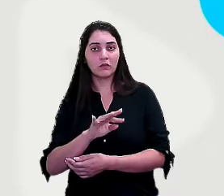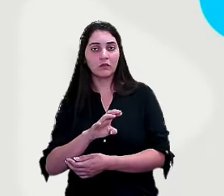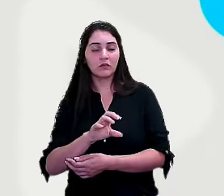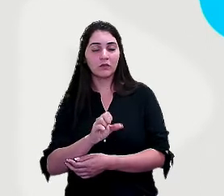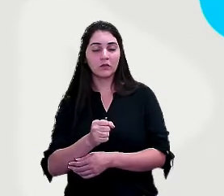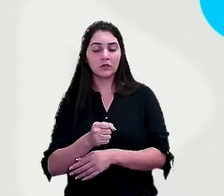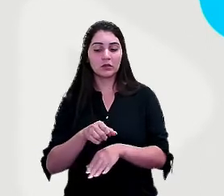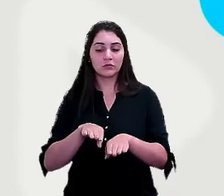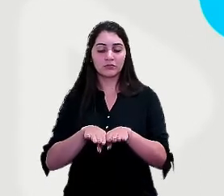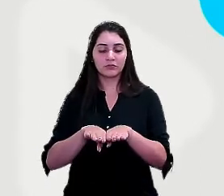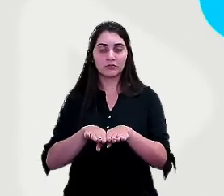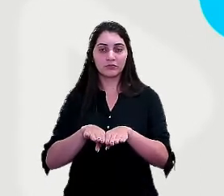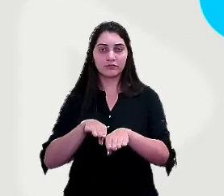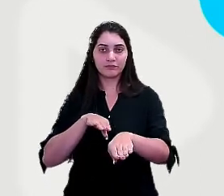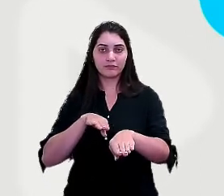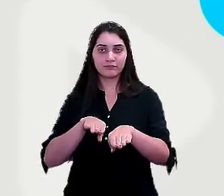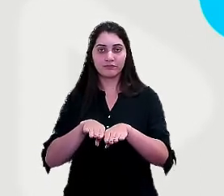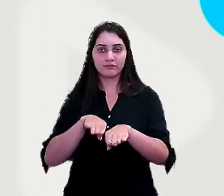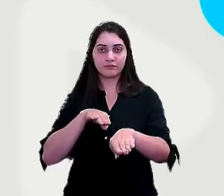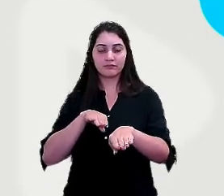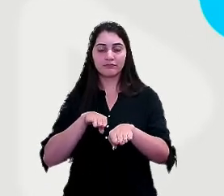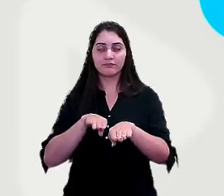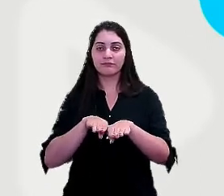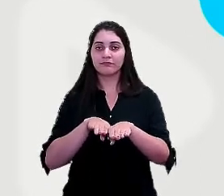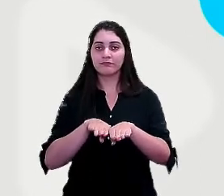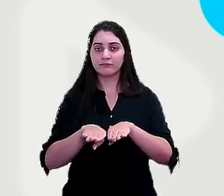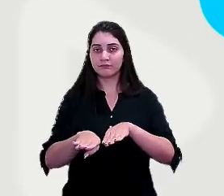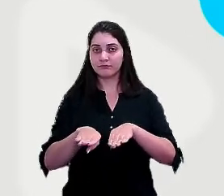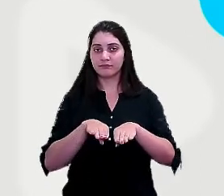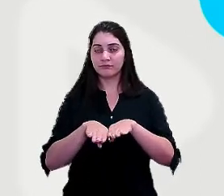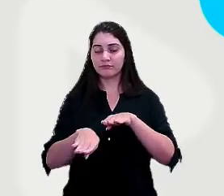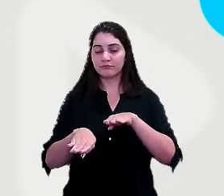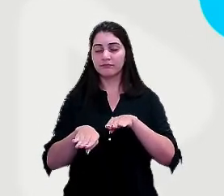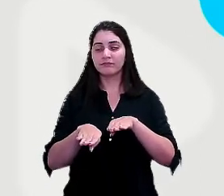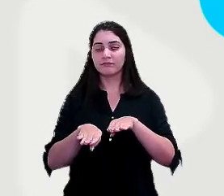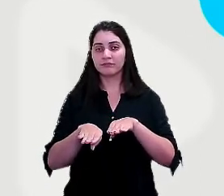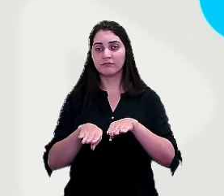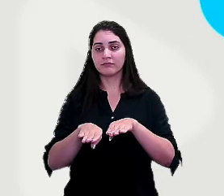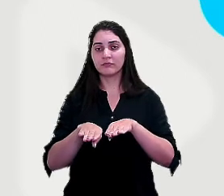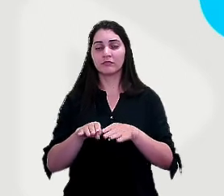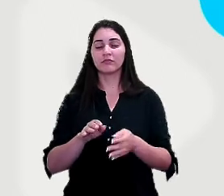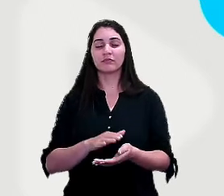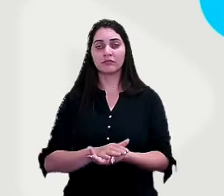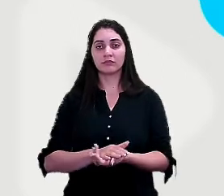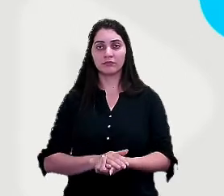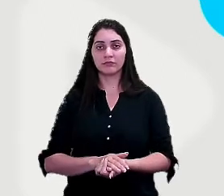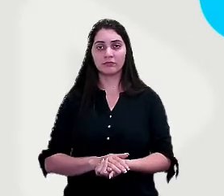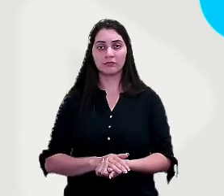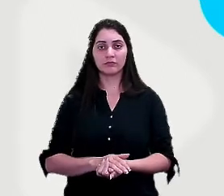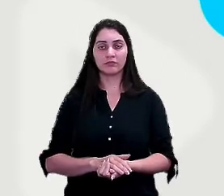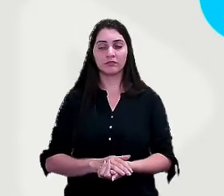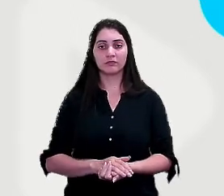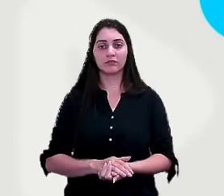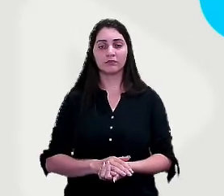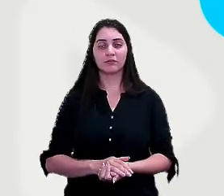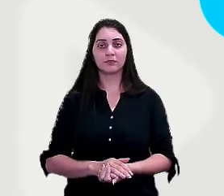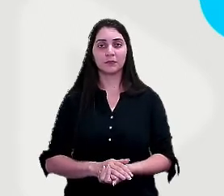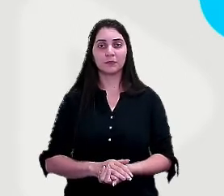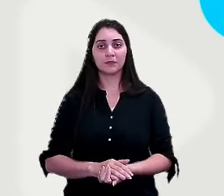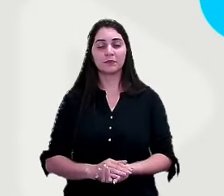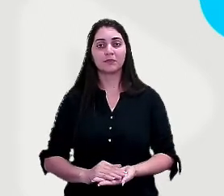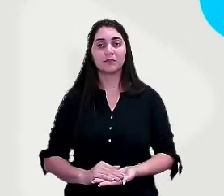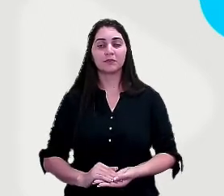se deslocam assim, em sentidos contrários, deslizando paralelamente uma em relação à